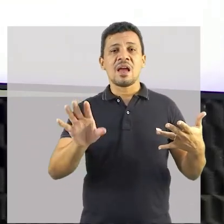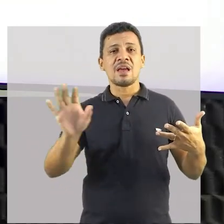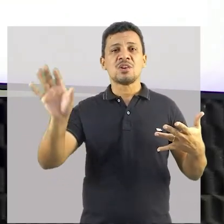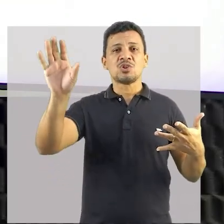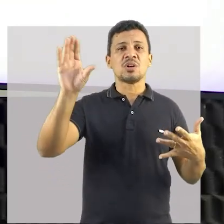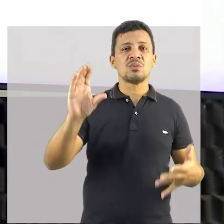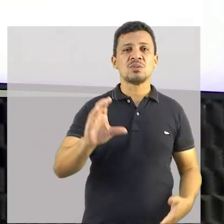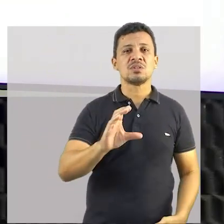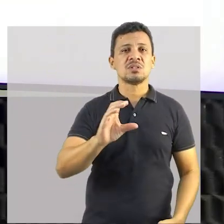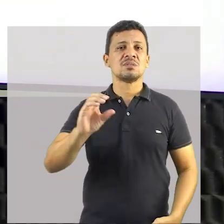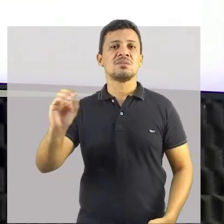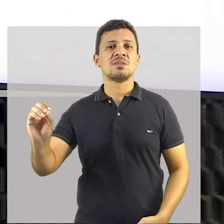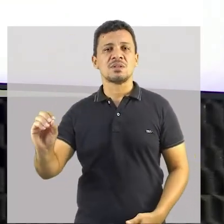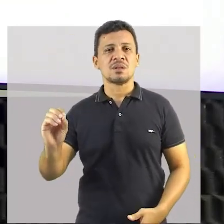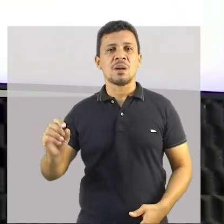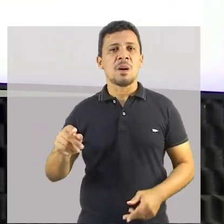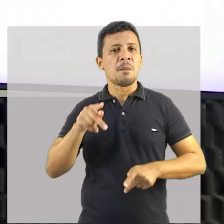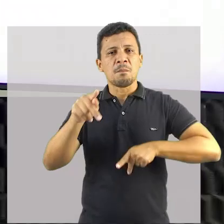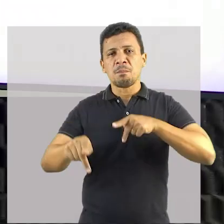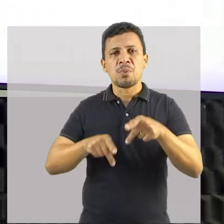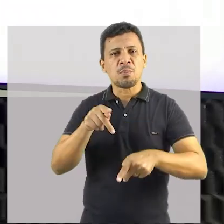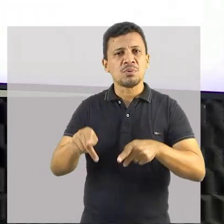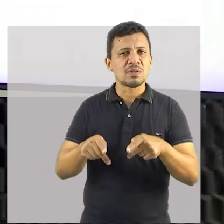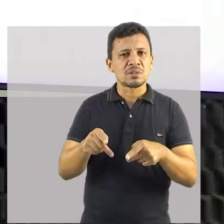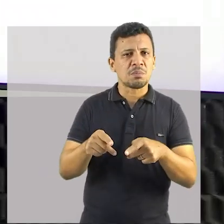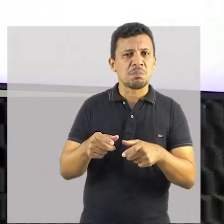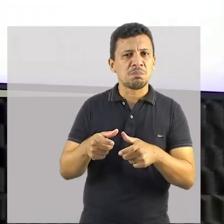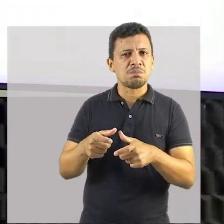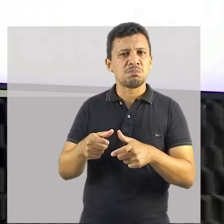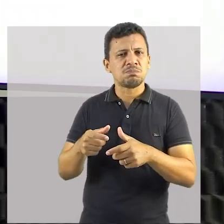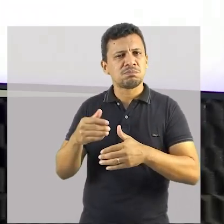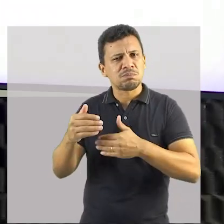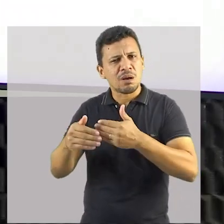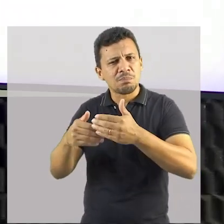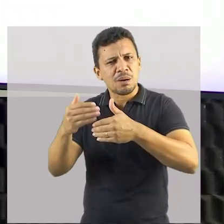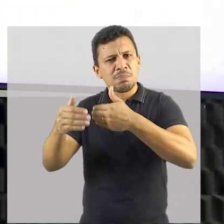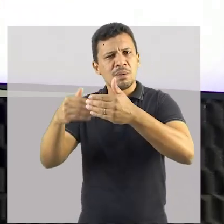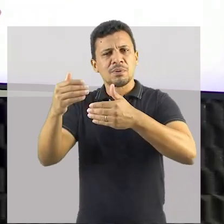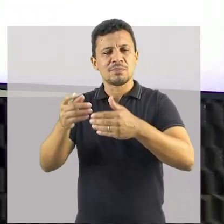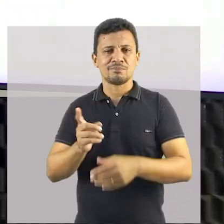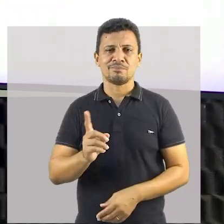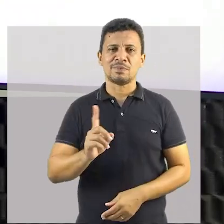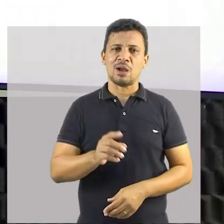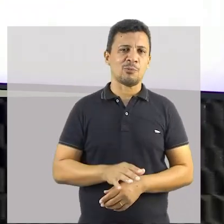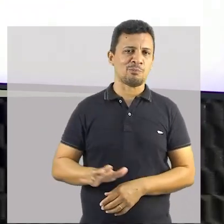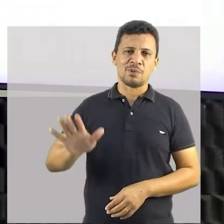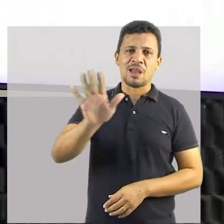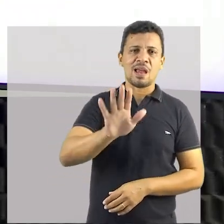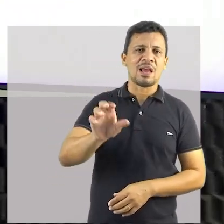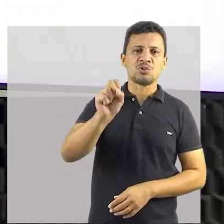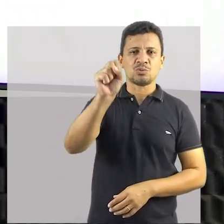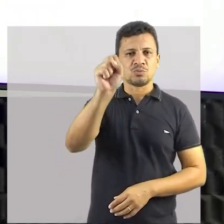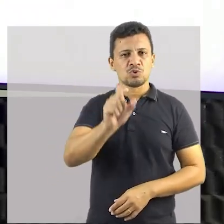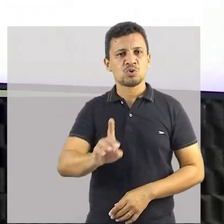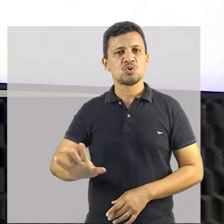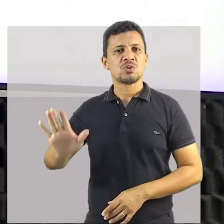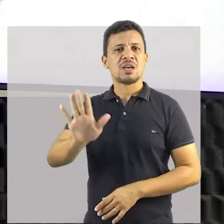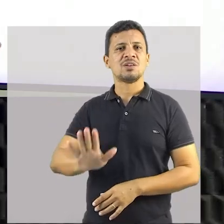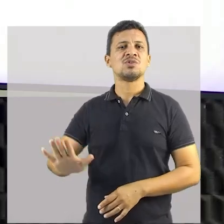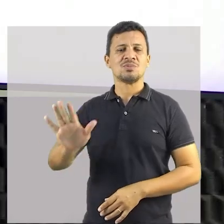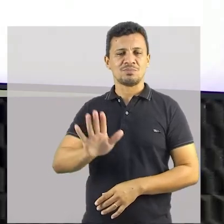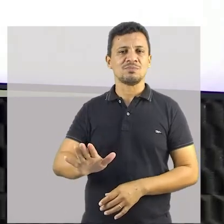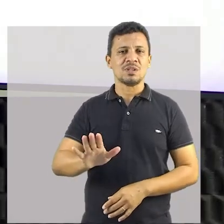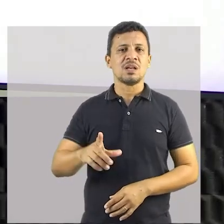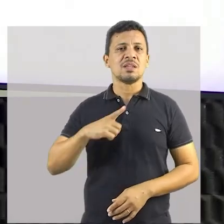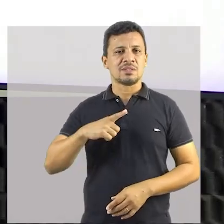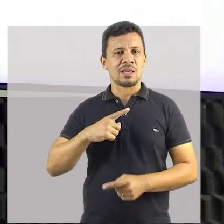menor crescimento populacional da última década. Esse menor crescimento ainda fica com o sudeste brasileiro, até pelo nível de desenvolvimento humano